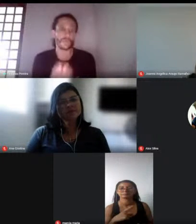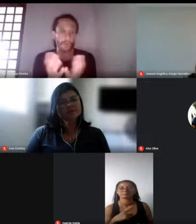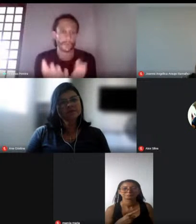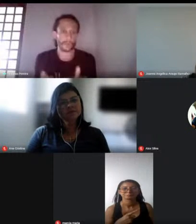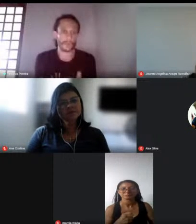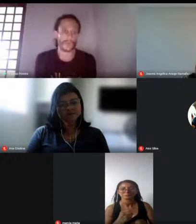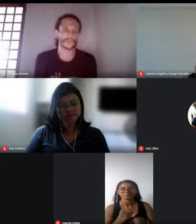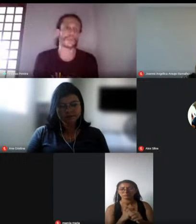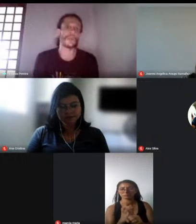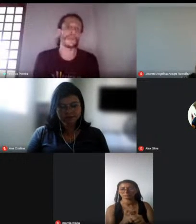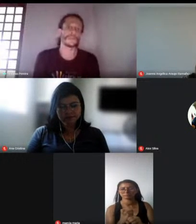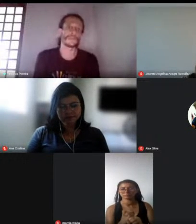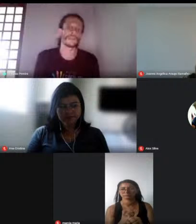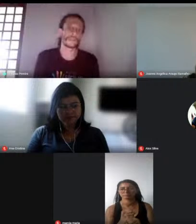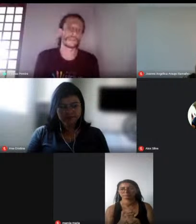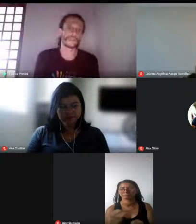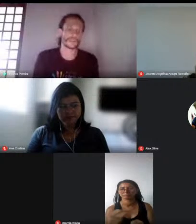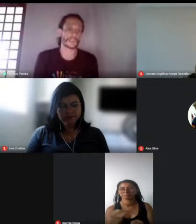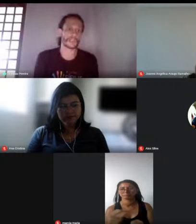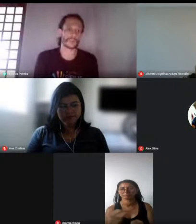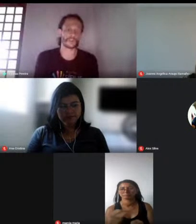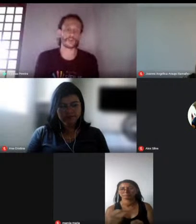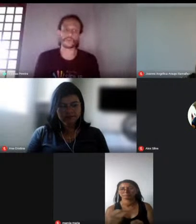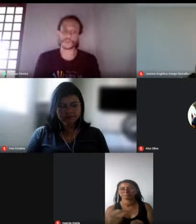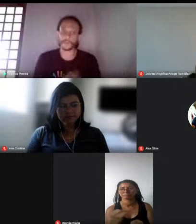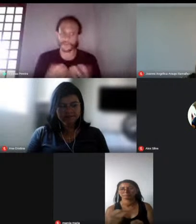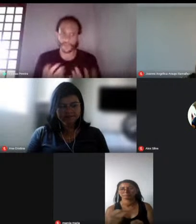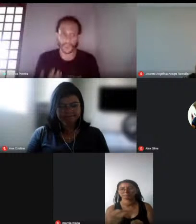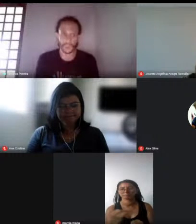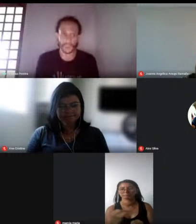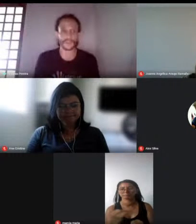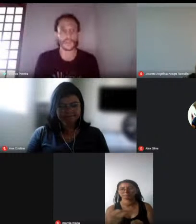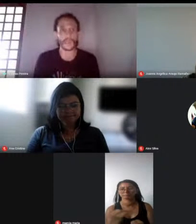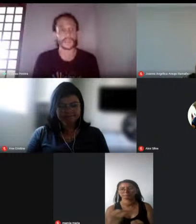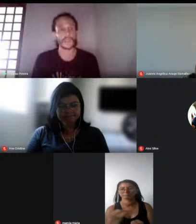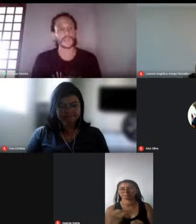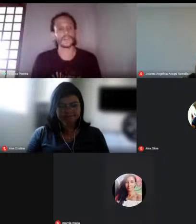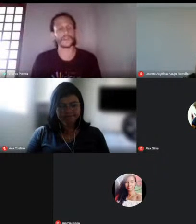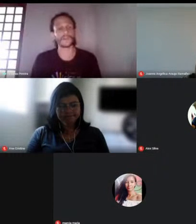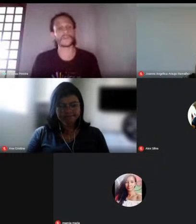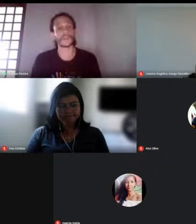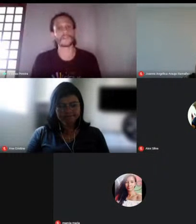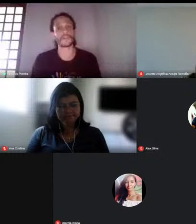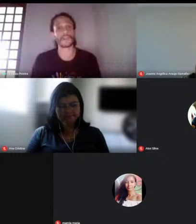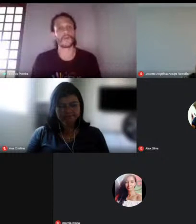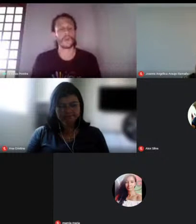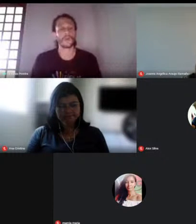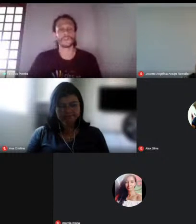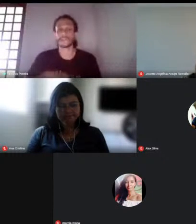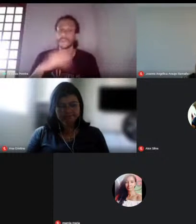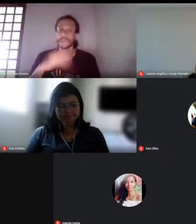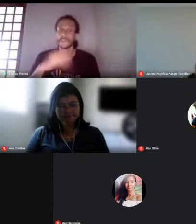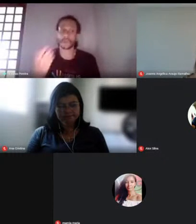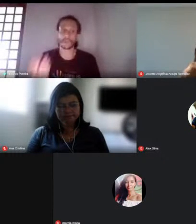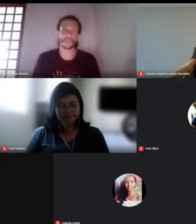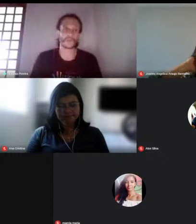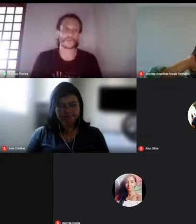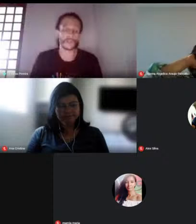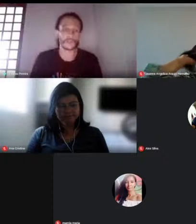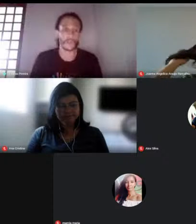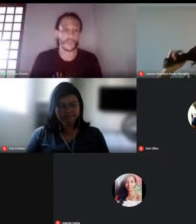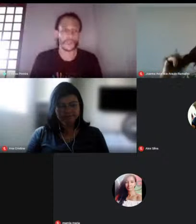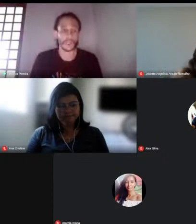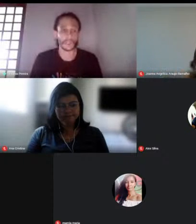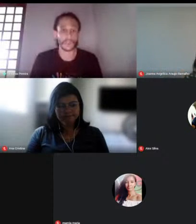né, sistematizado de ações junto a diversas entidades de âmbito nacional, destacando aí os conselhos de